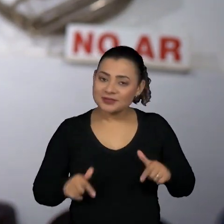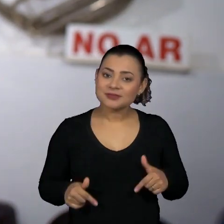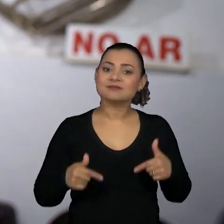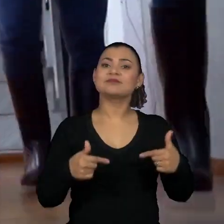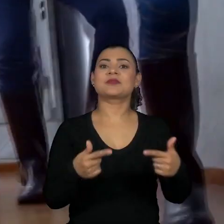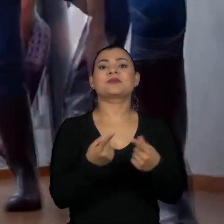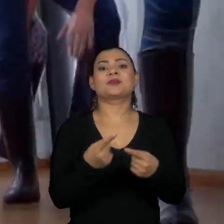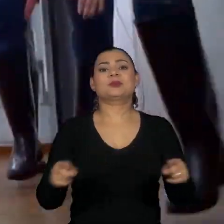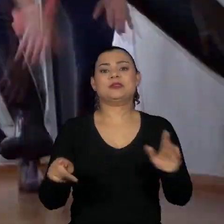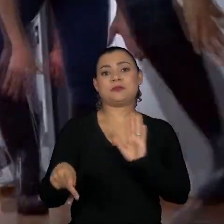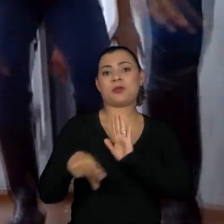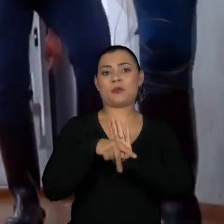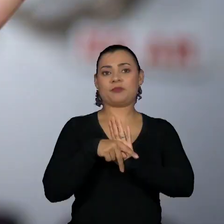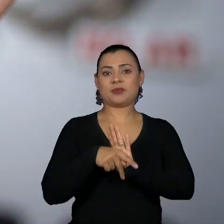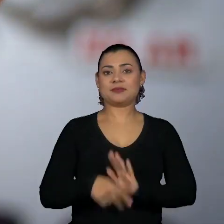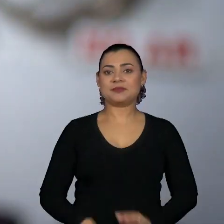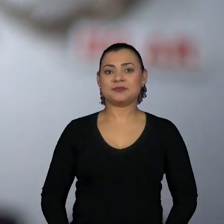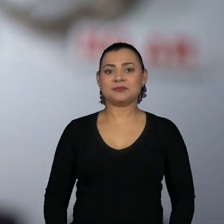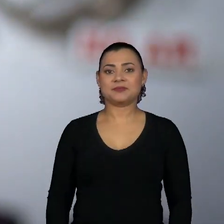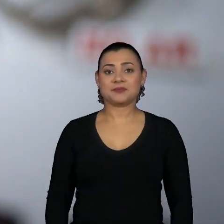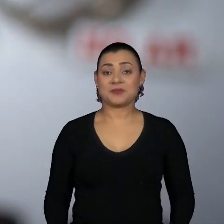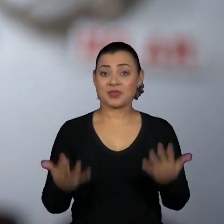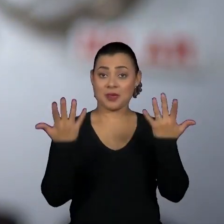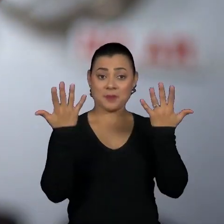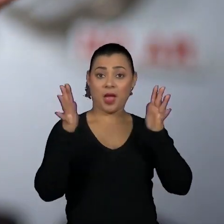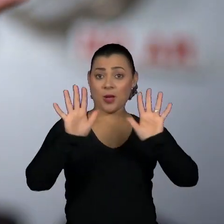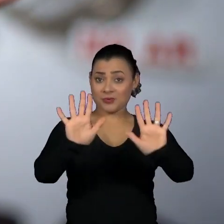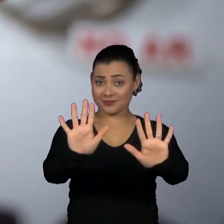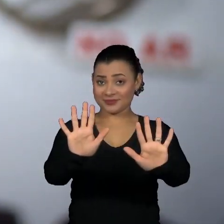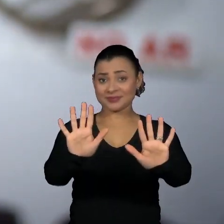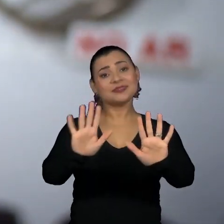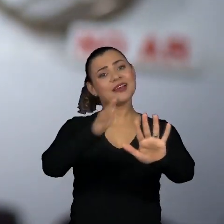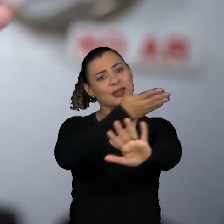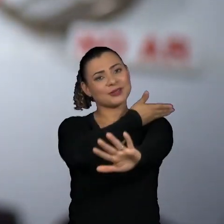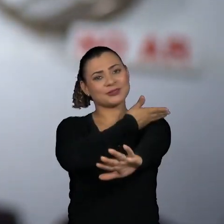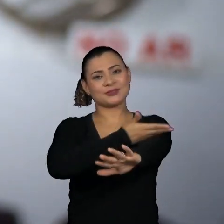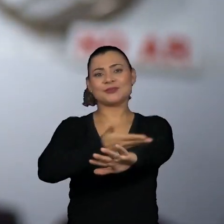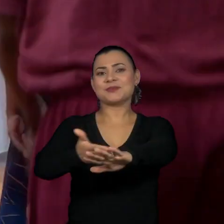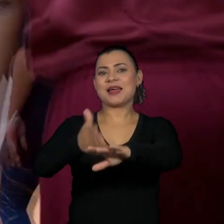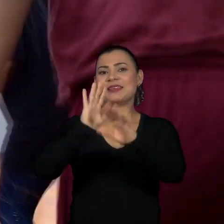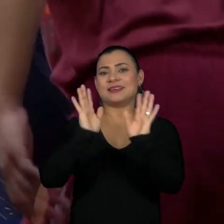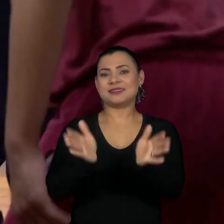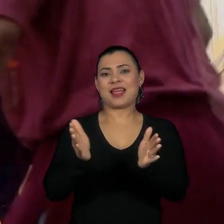própria música. Essa mão aqui tá acostumada já, paulada.